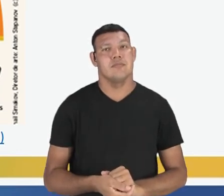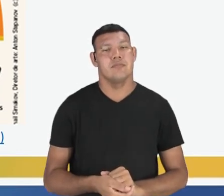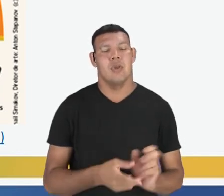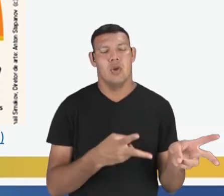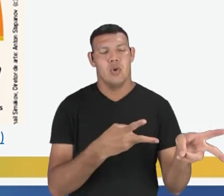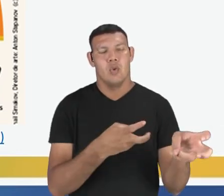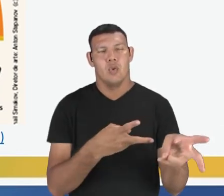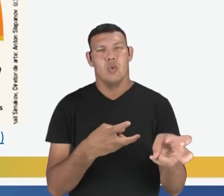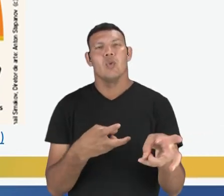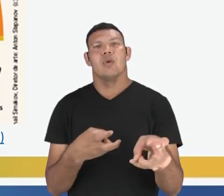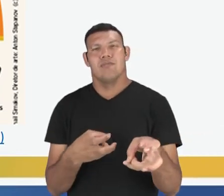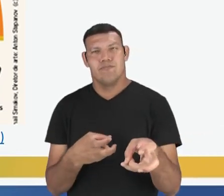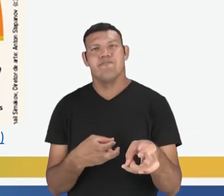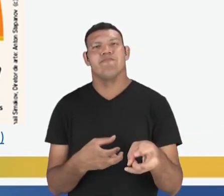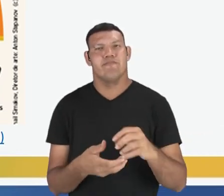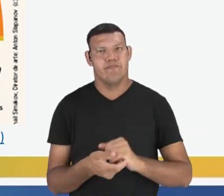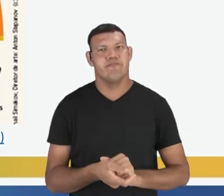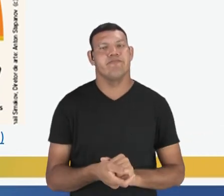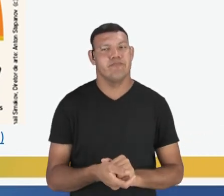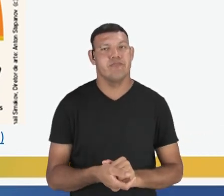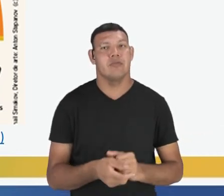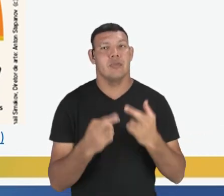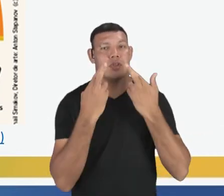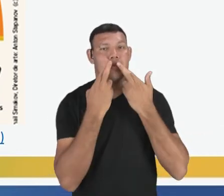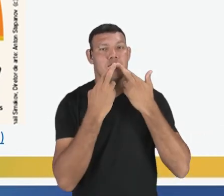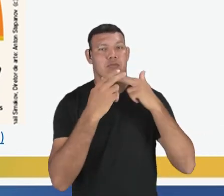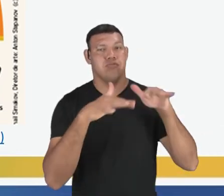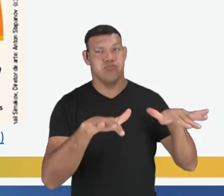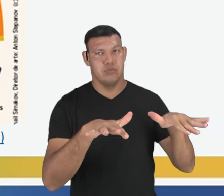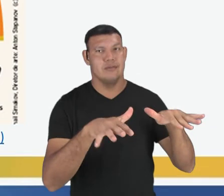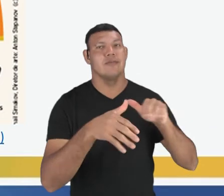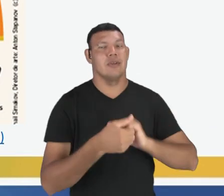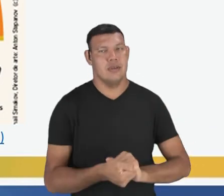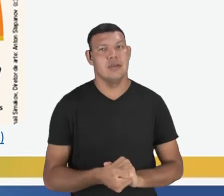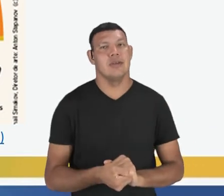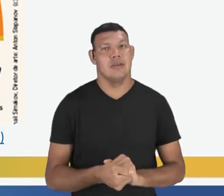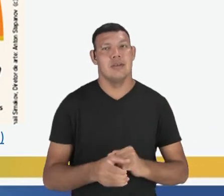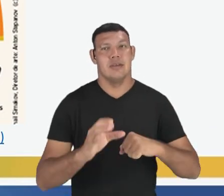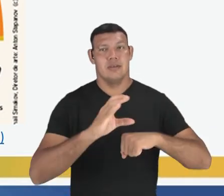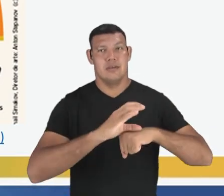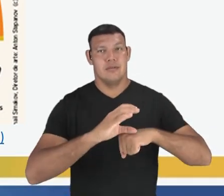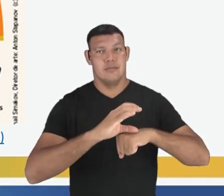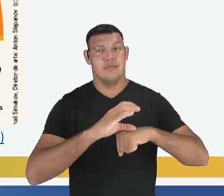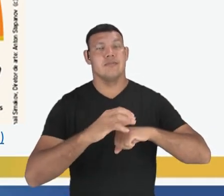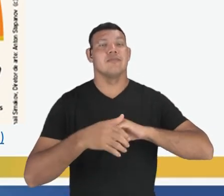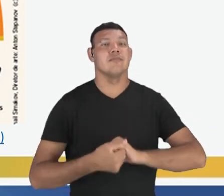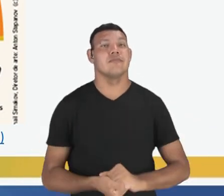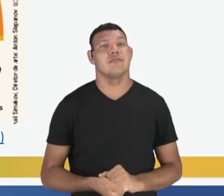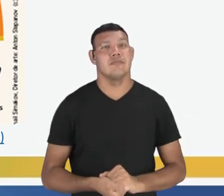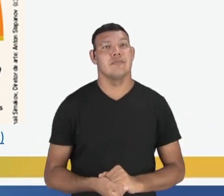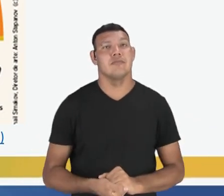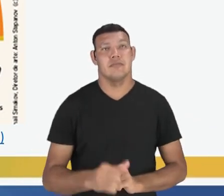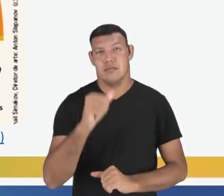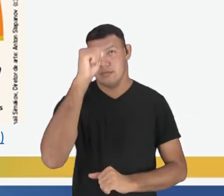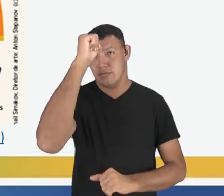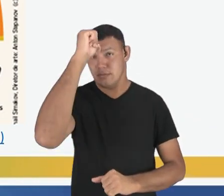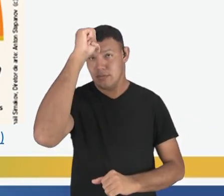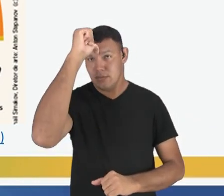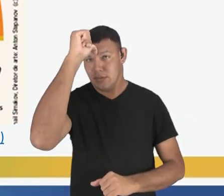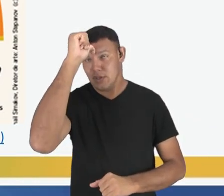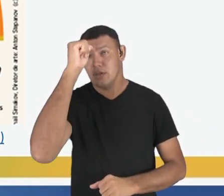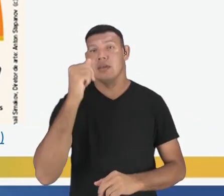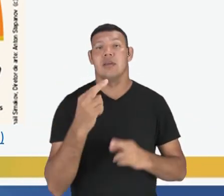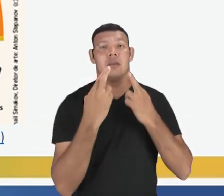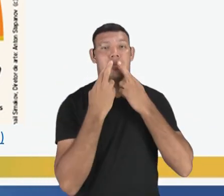exploradores, tem maiores reservas, são os do continente, a África do Sul. A Índia, a questão dos